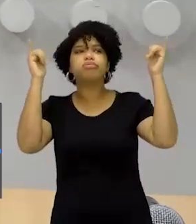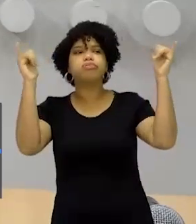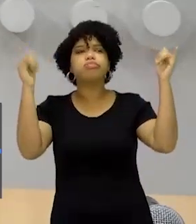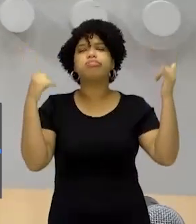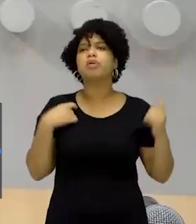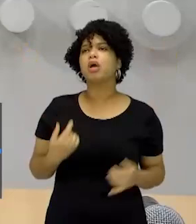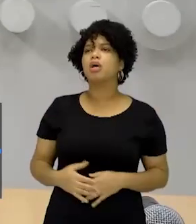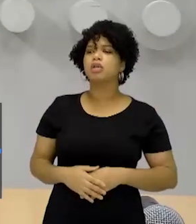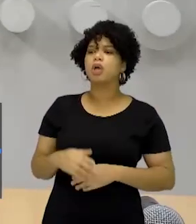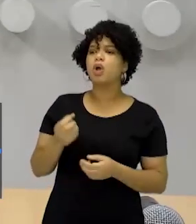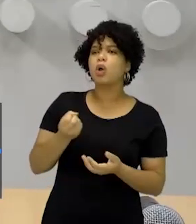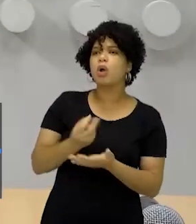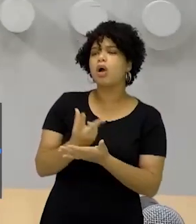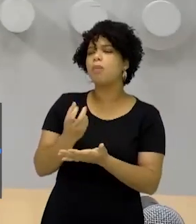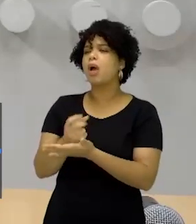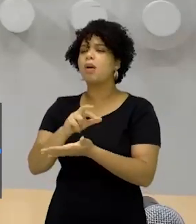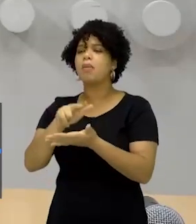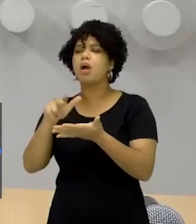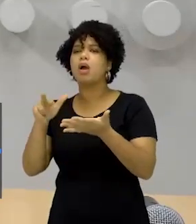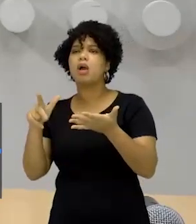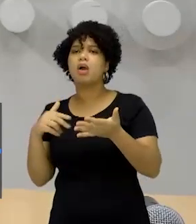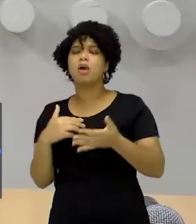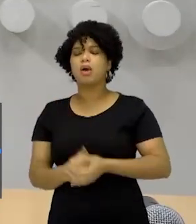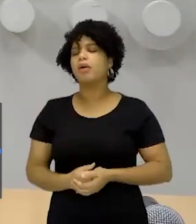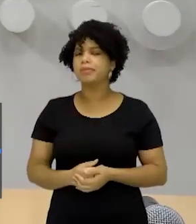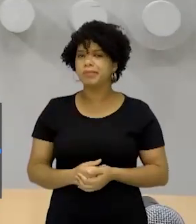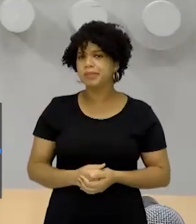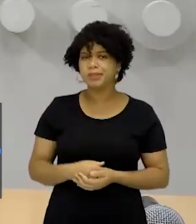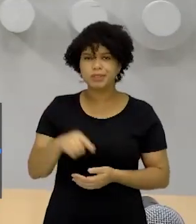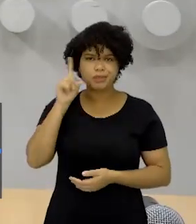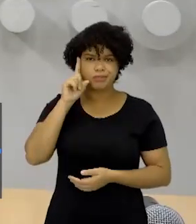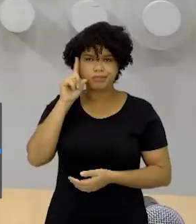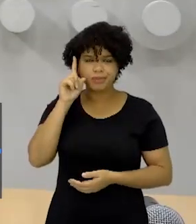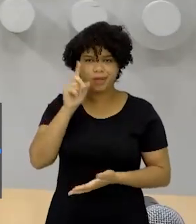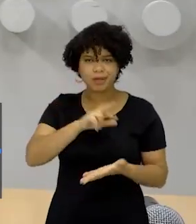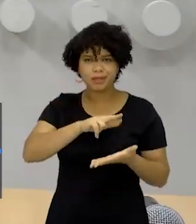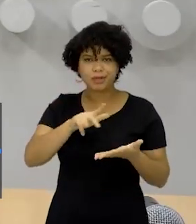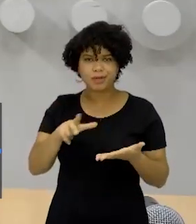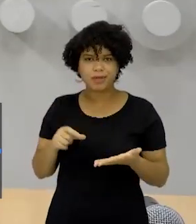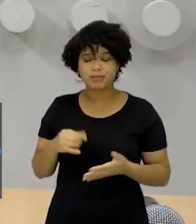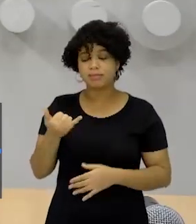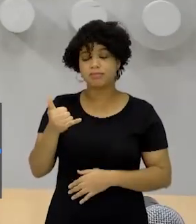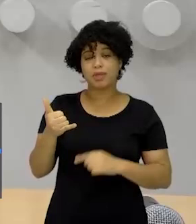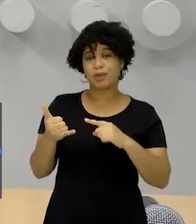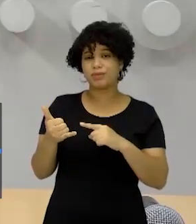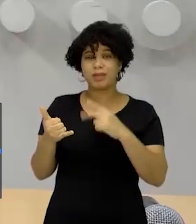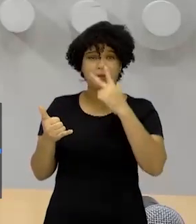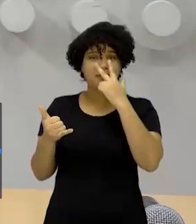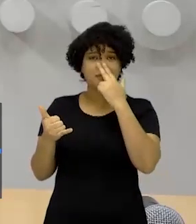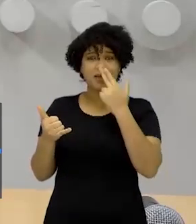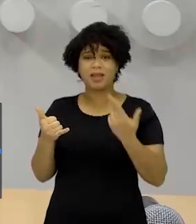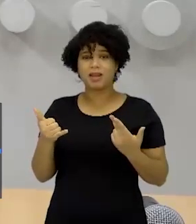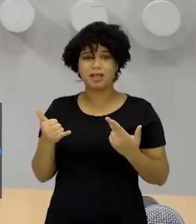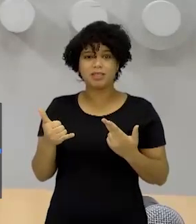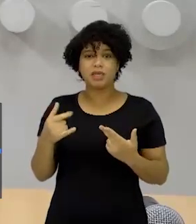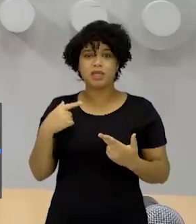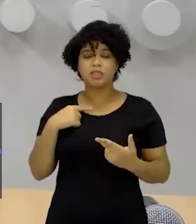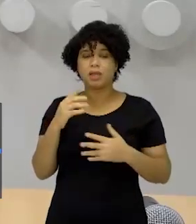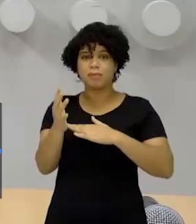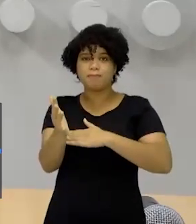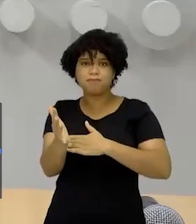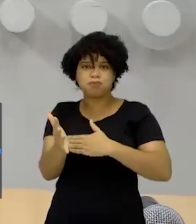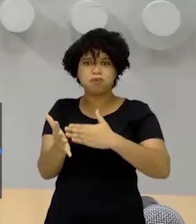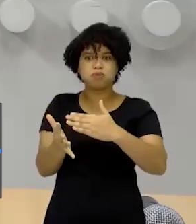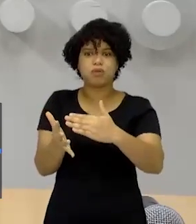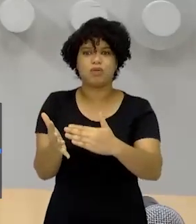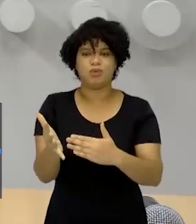qualquer atividade cotidiana inclui o uso do celular. Em alguns casos, quase como uma extensão do próprio corpo. Nenhuma